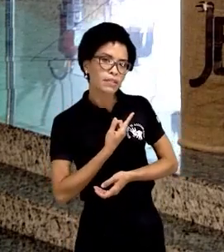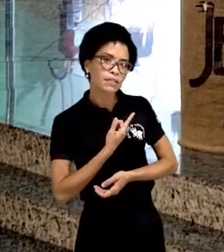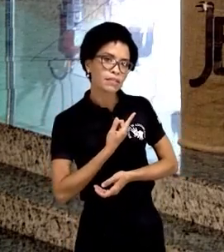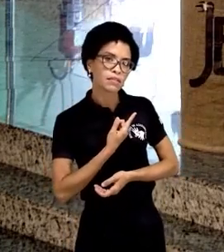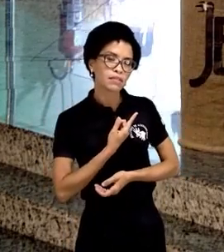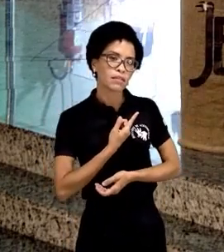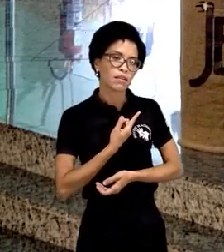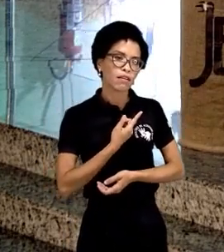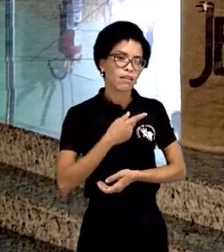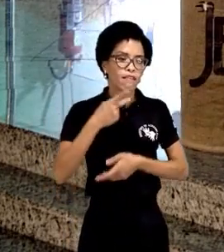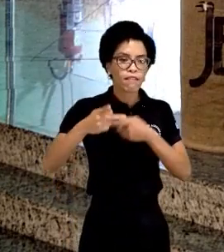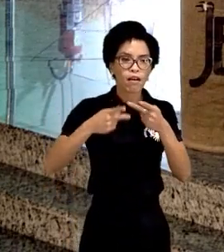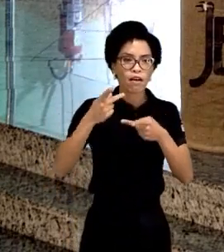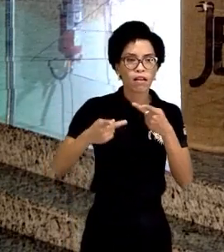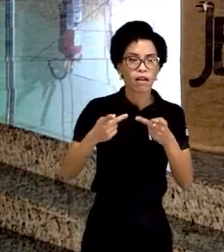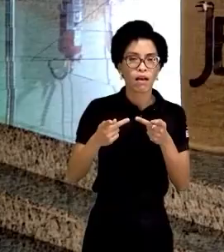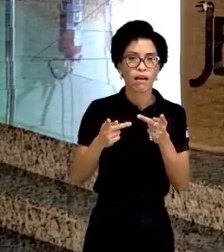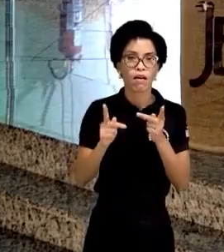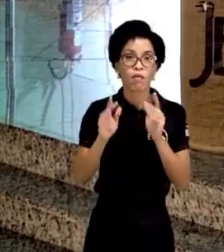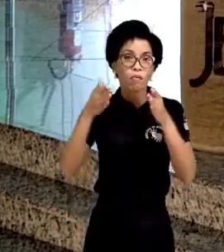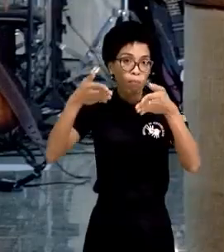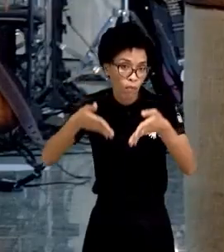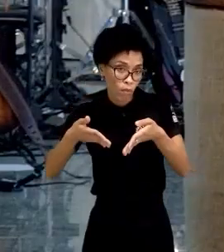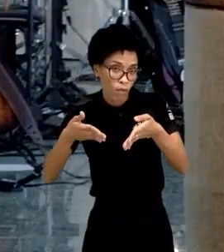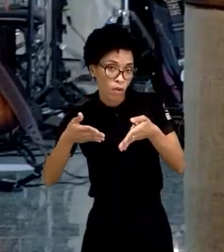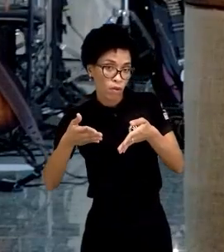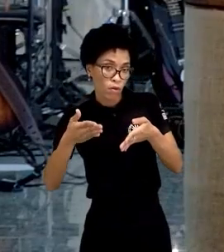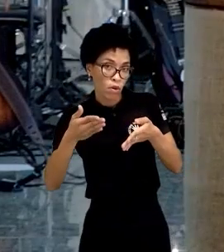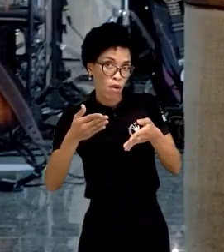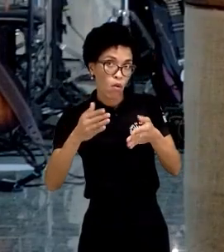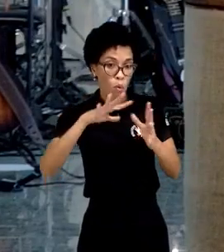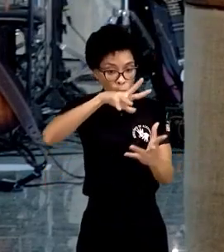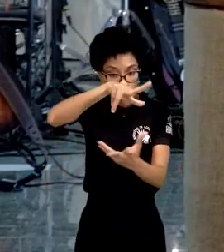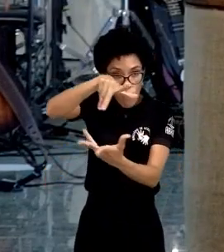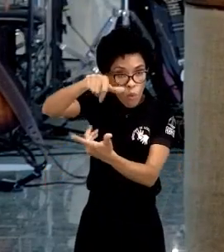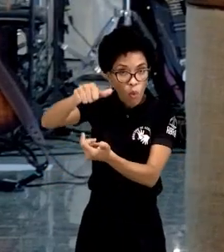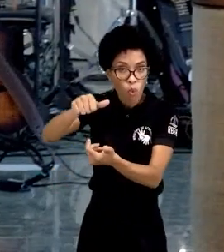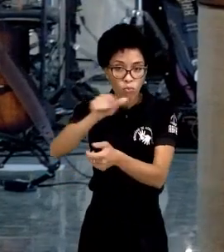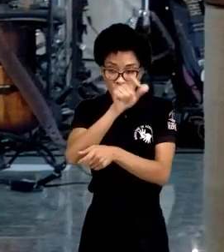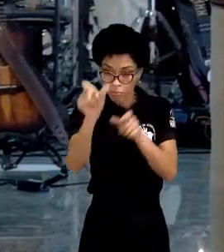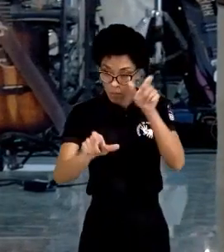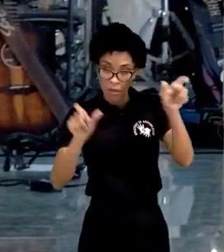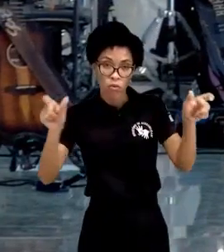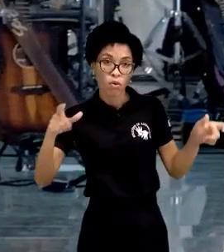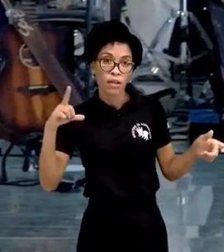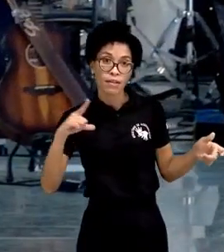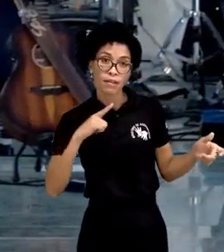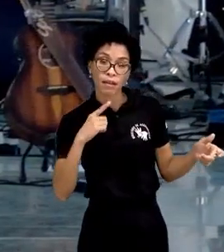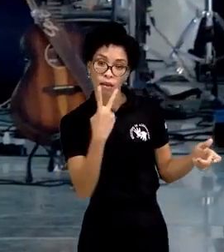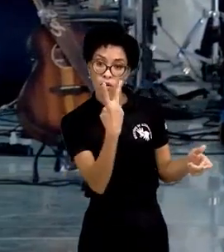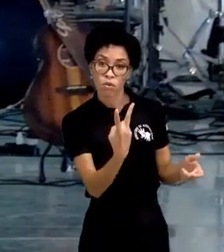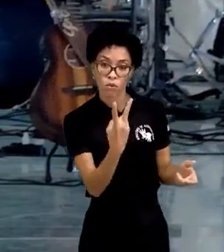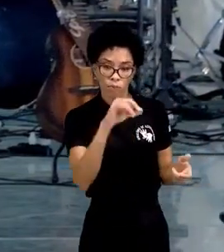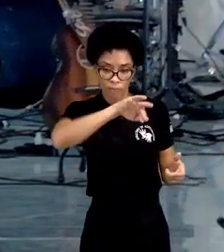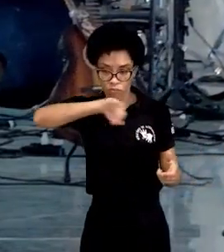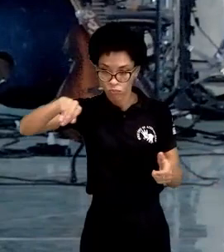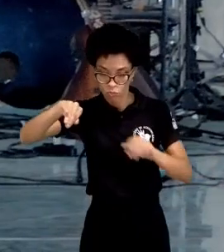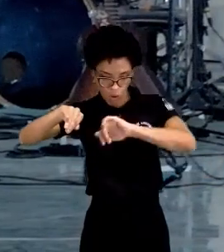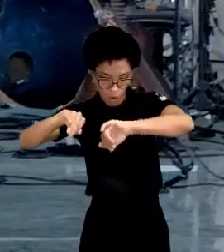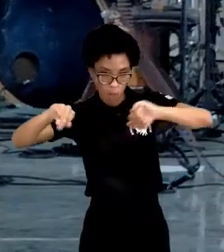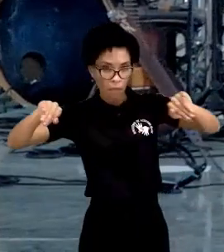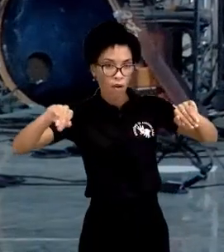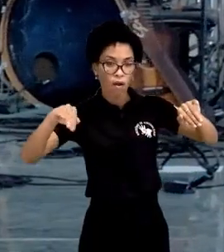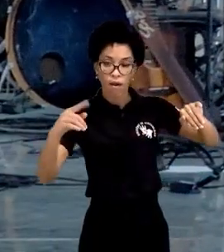grupos. Quem vai ser como José e vai se envolver com isso, e quem não vai se envolver. E Jesus usou